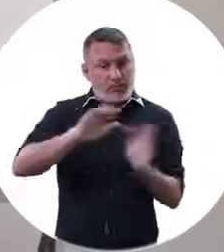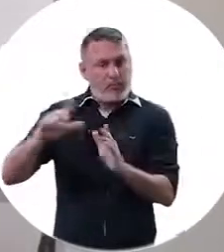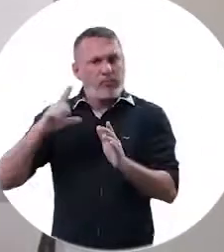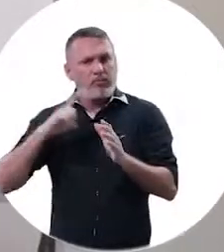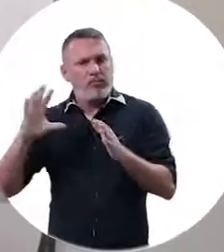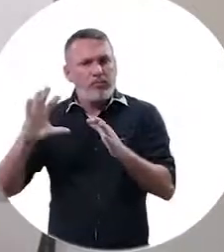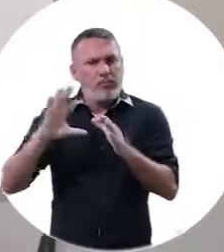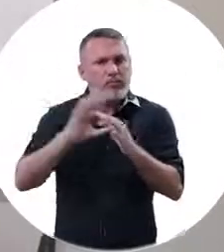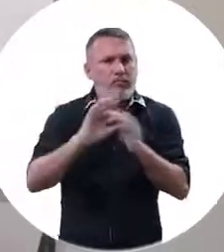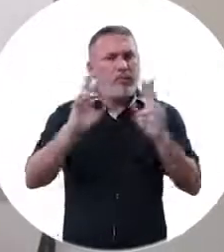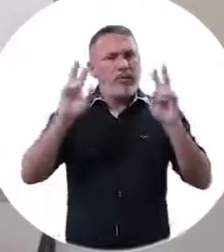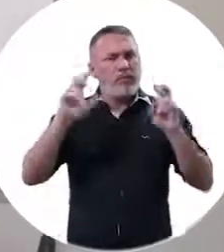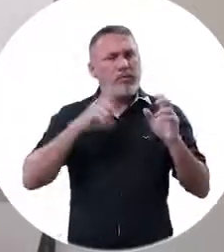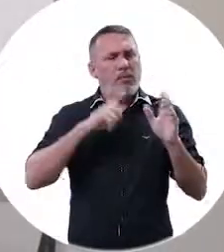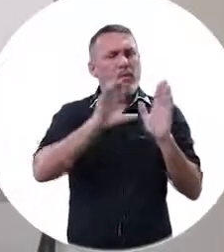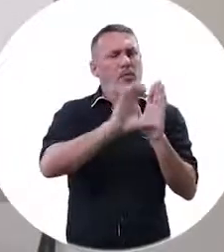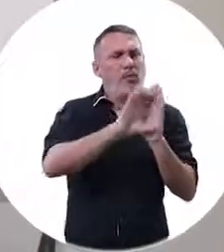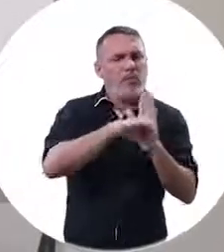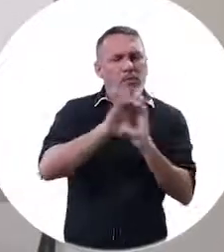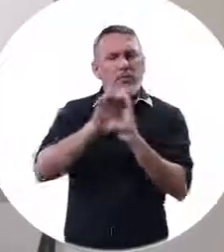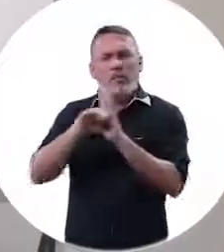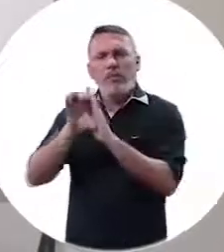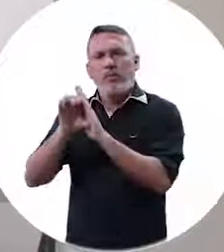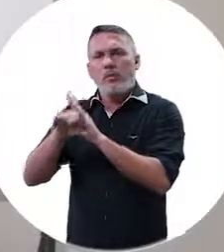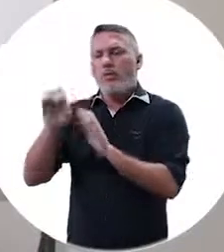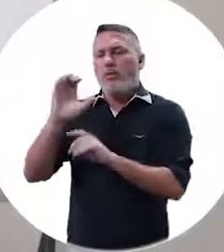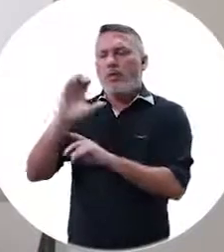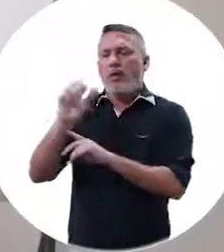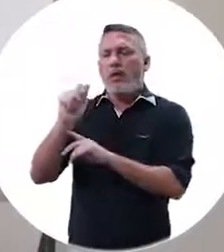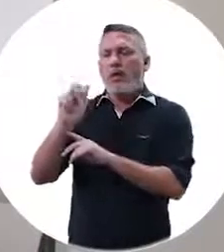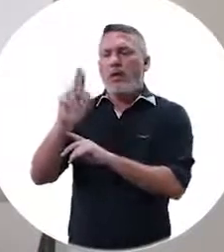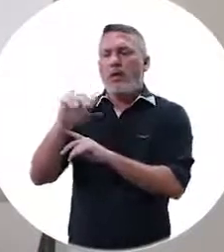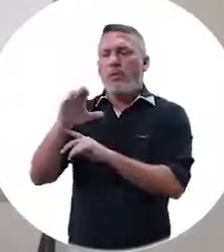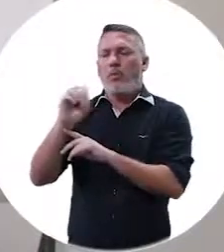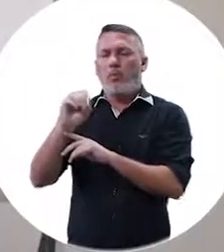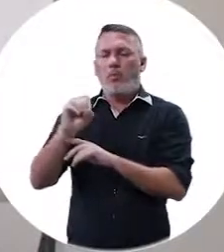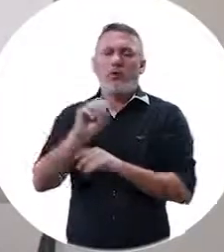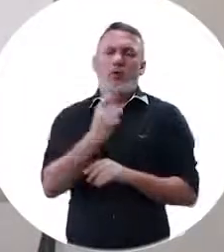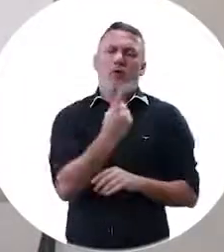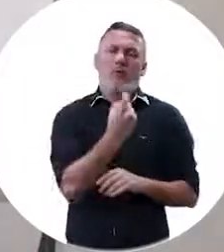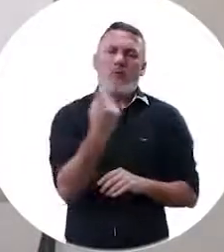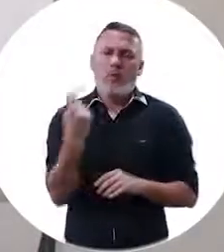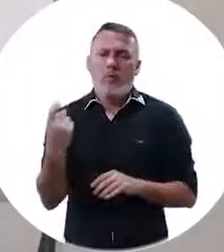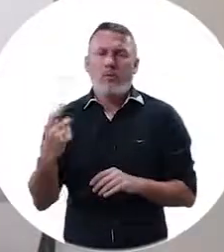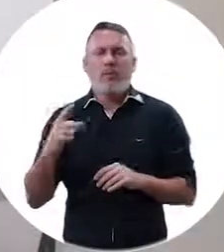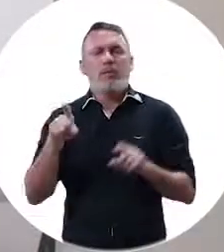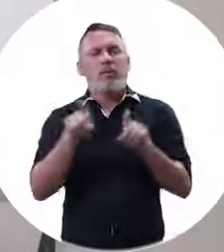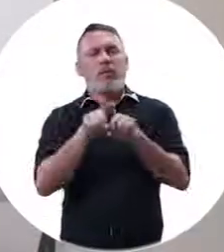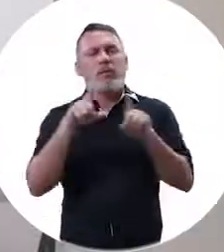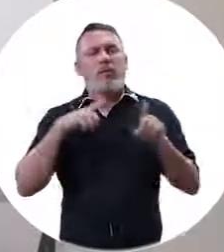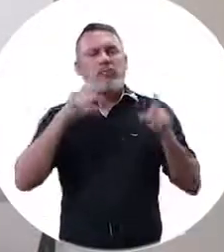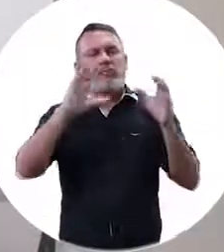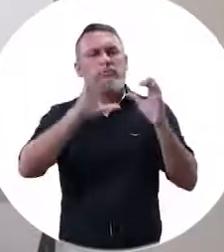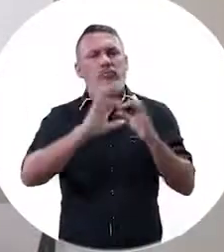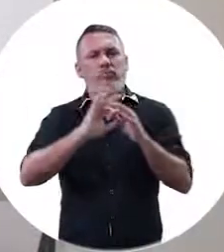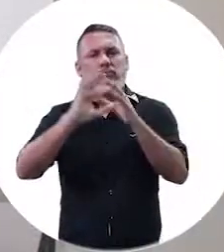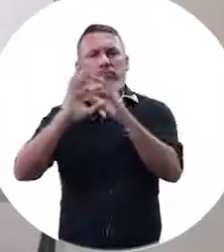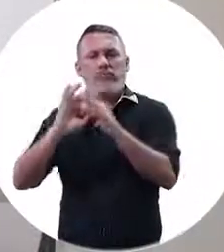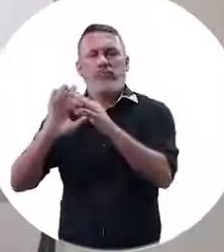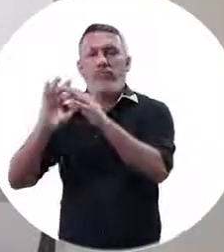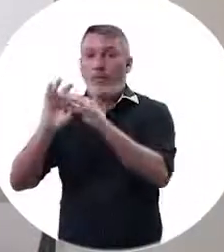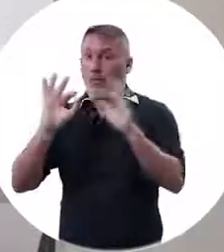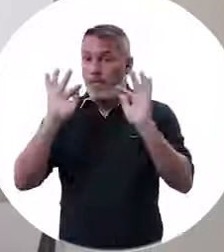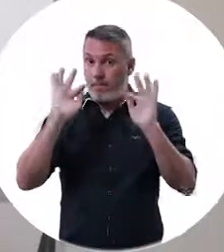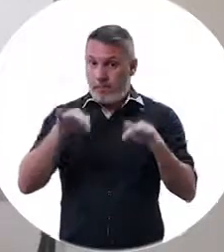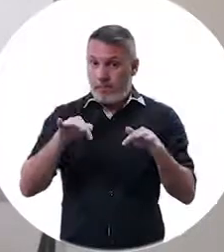certo? Associado a isso, todos os conceitos de carbono de forma individual, o carbono organizado em cadeias carbônicas